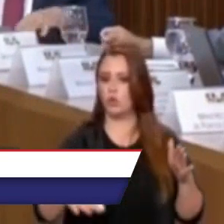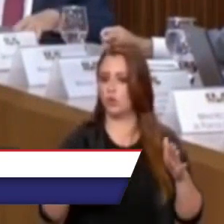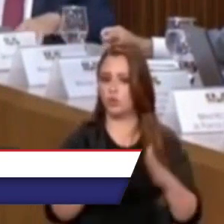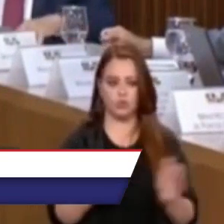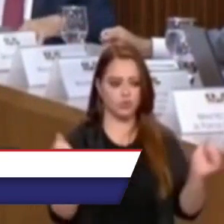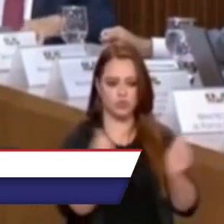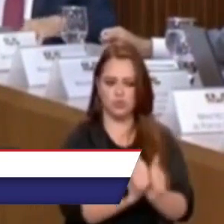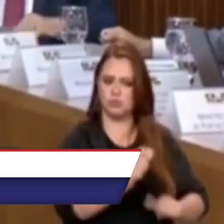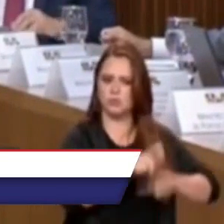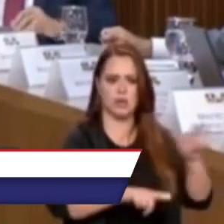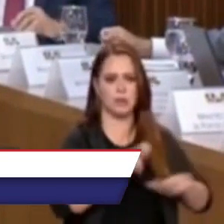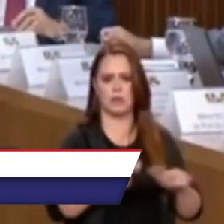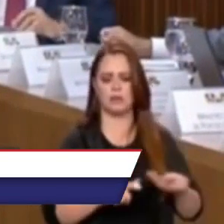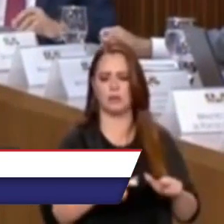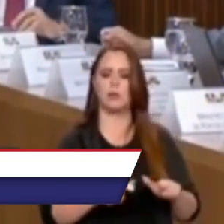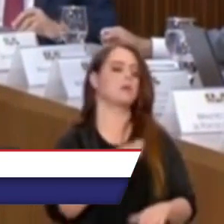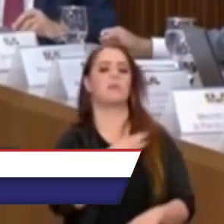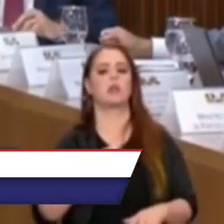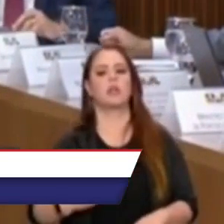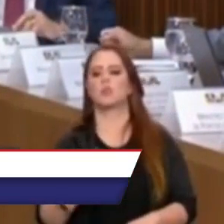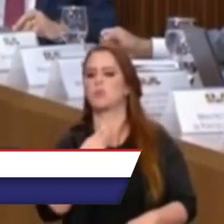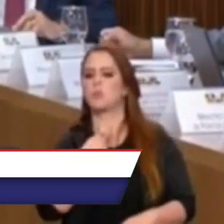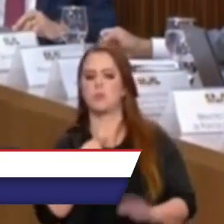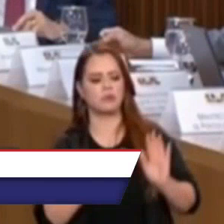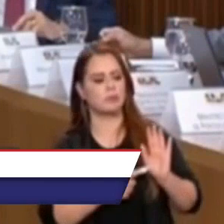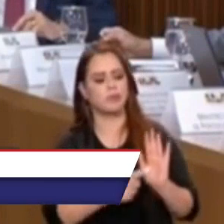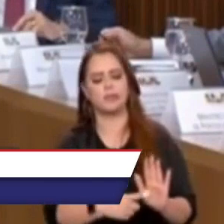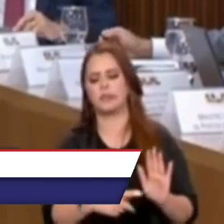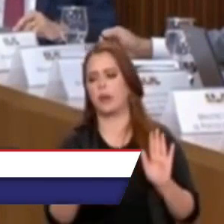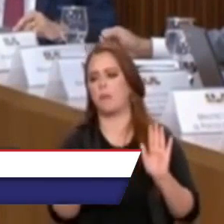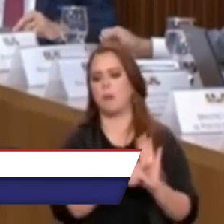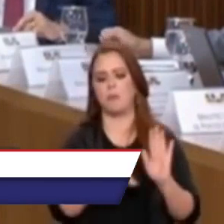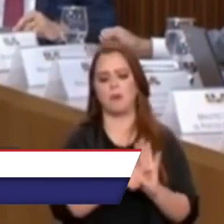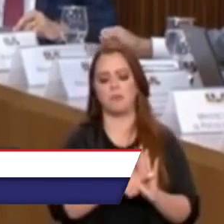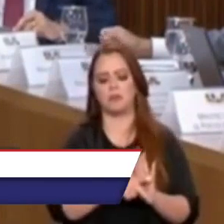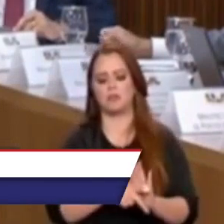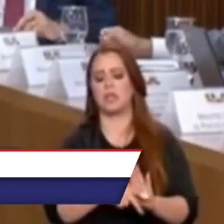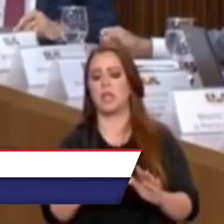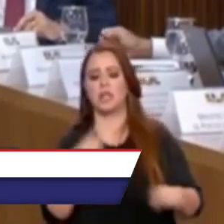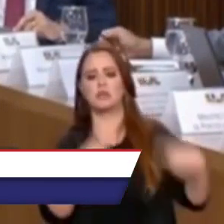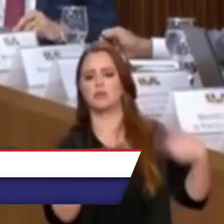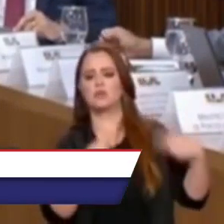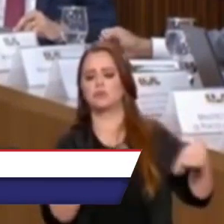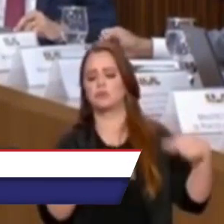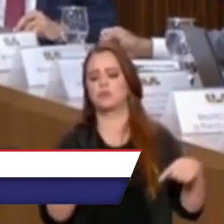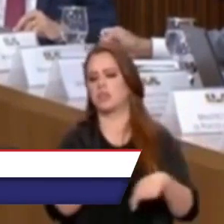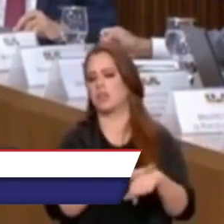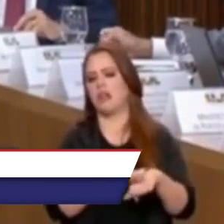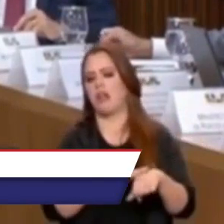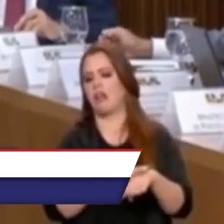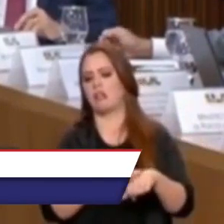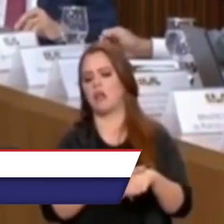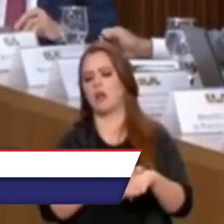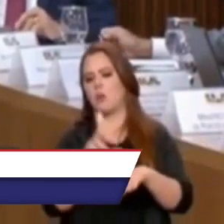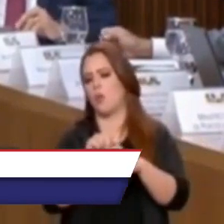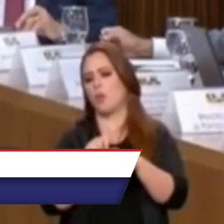por isso o ministro não pode apresentar uma proposta, sabe, começar a fazê-la sem discutir com a Casa Civil, sem